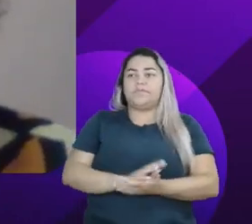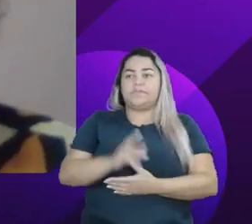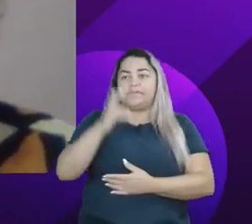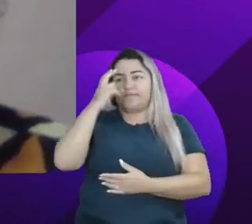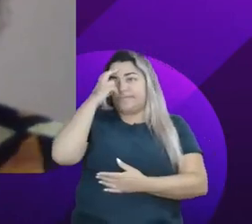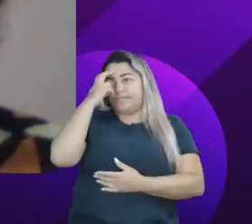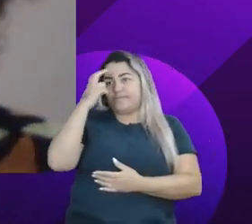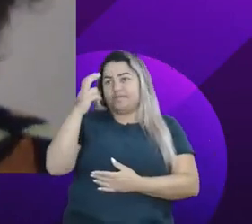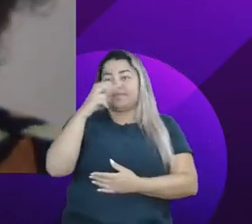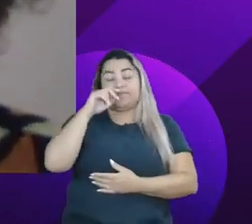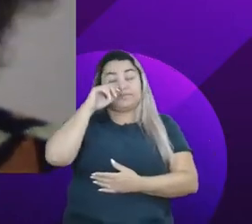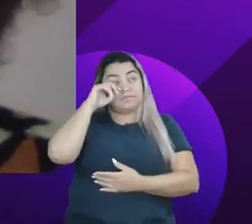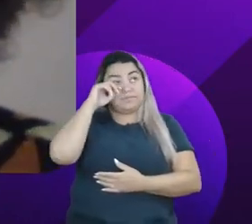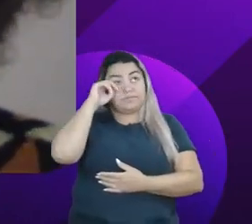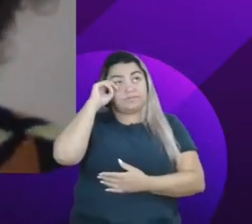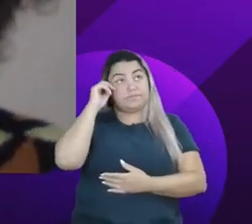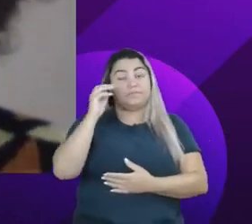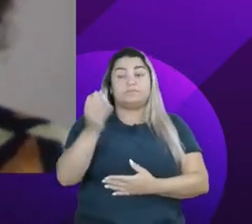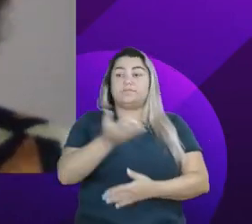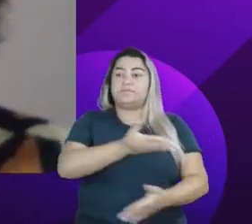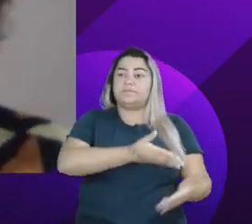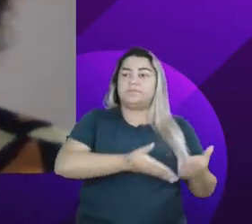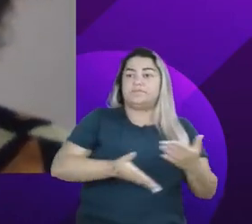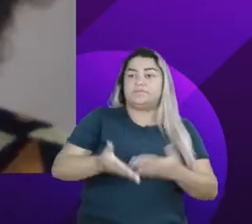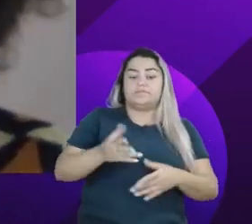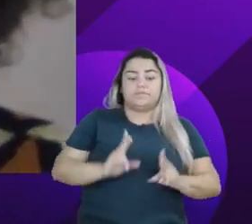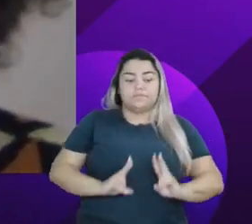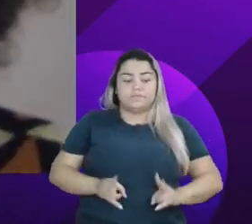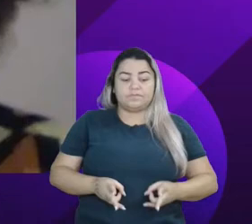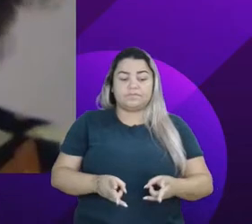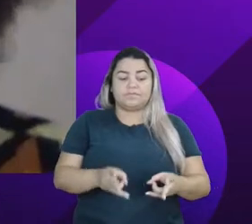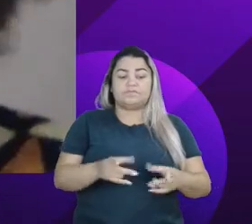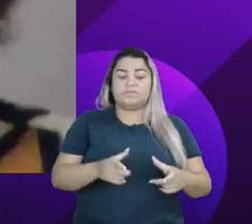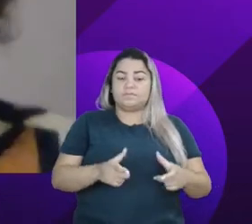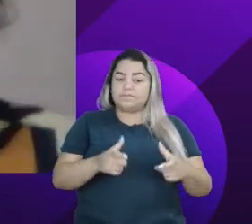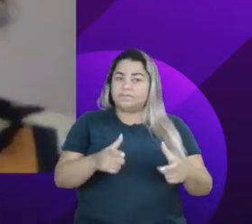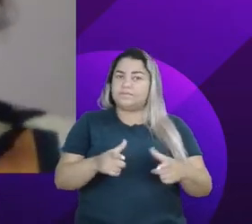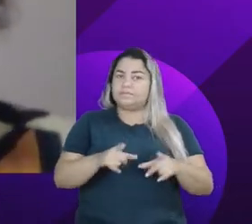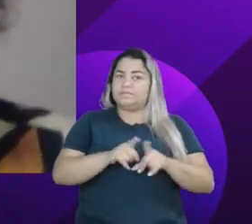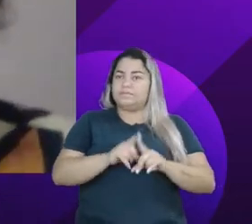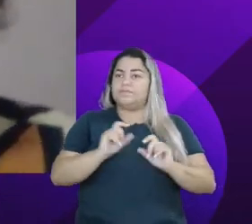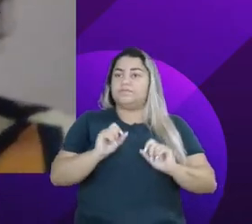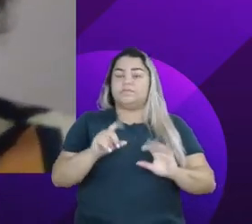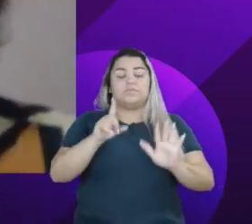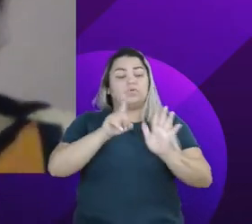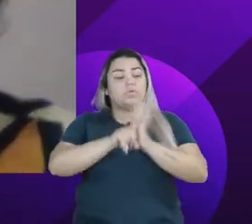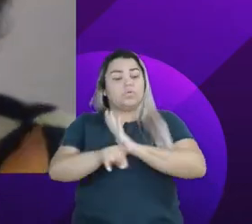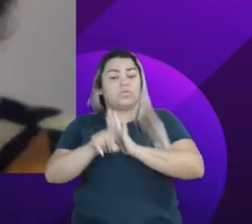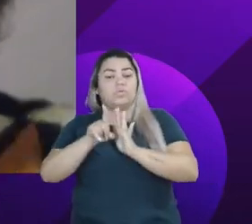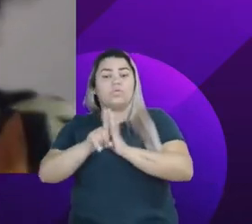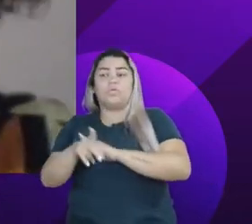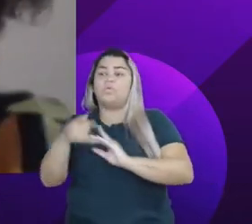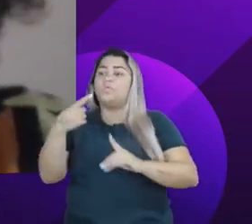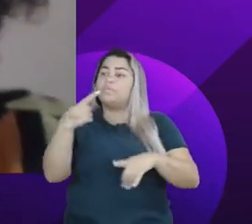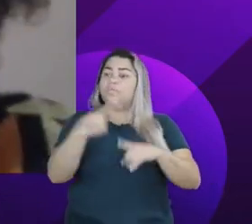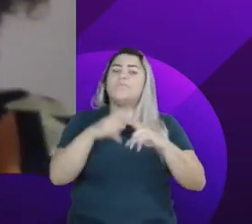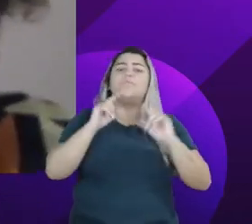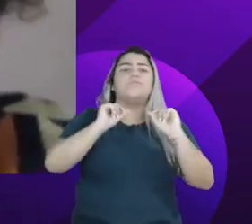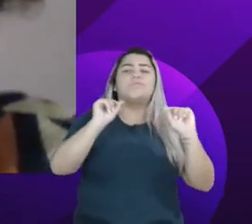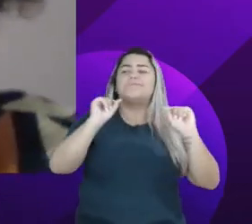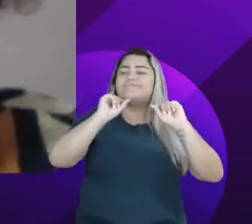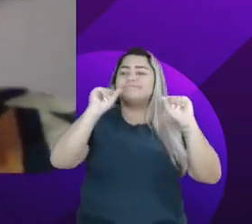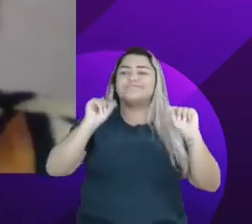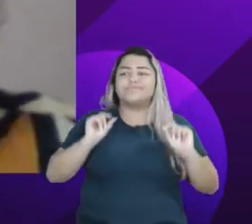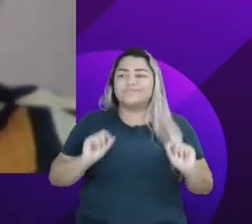culturais, me envolvendo ao ponto de estar sempre nesse local também questionador, o porquê que essa